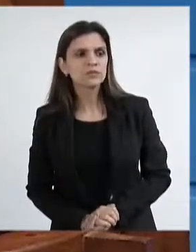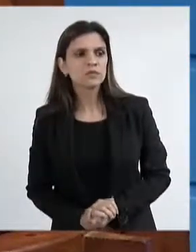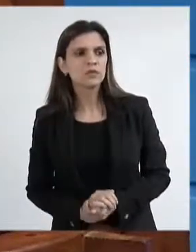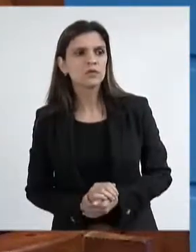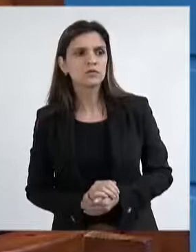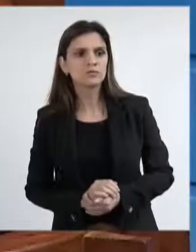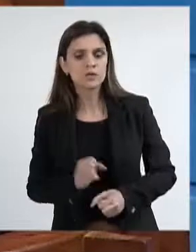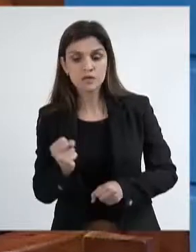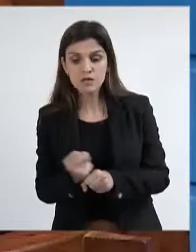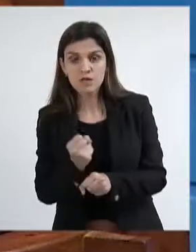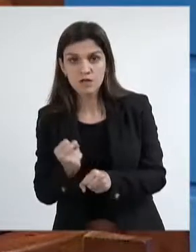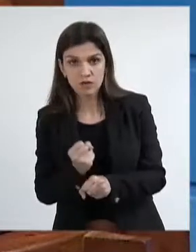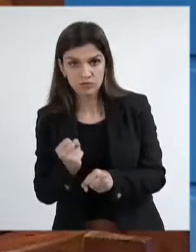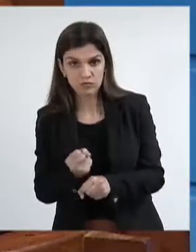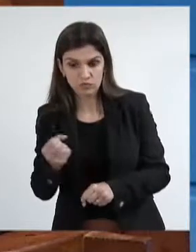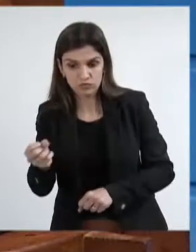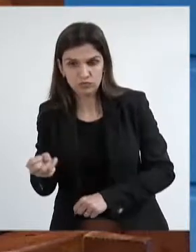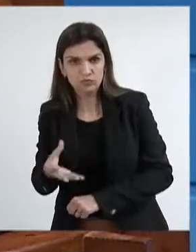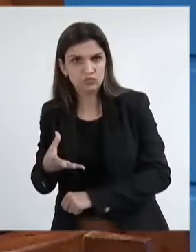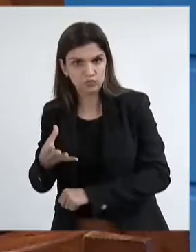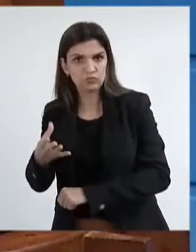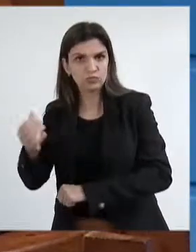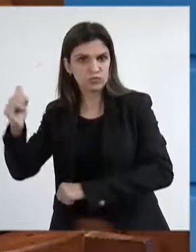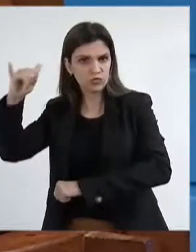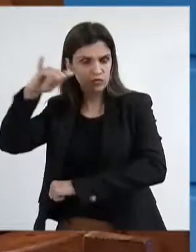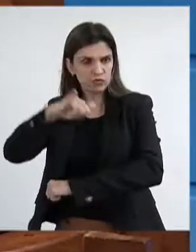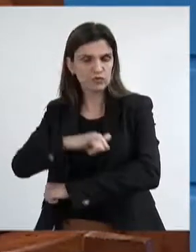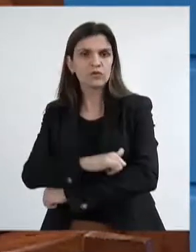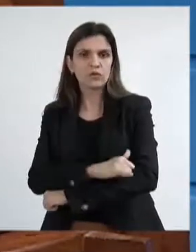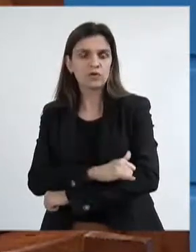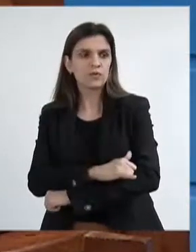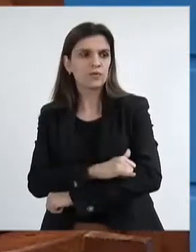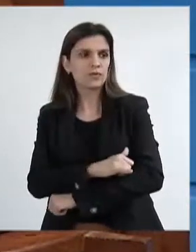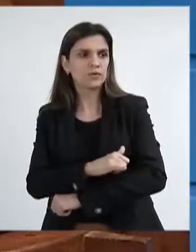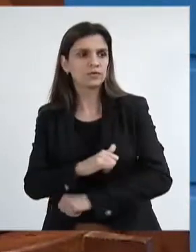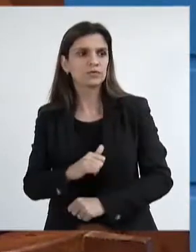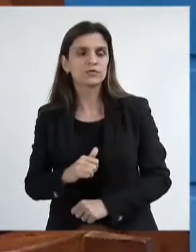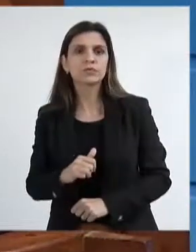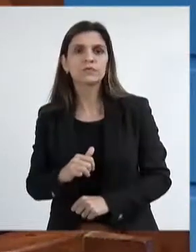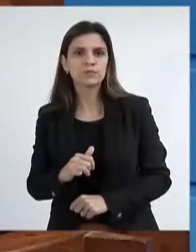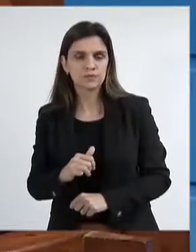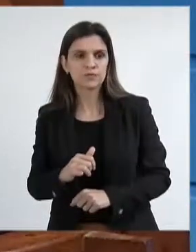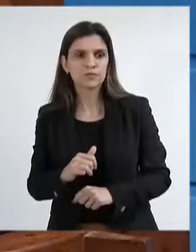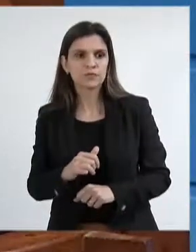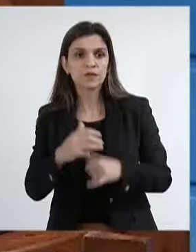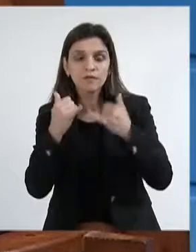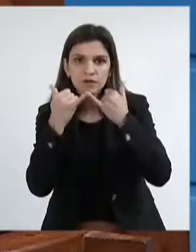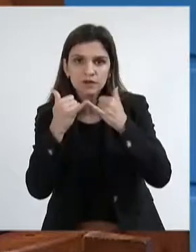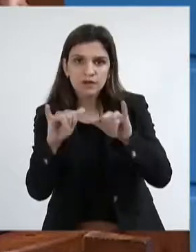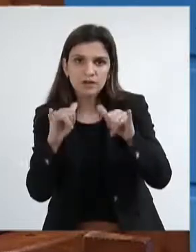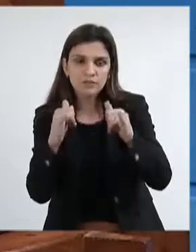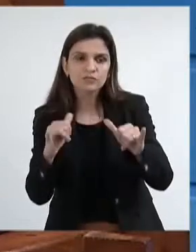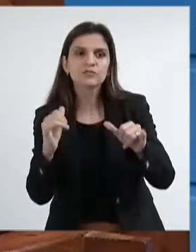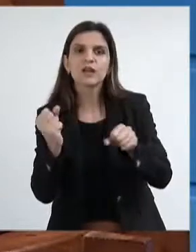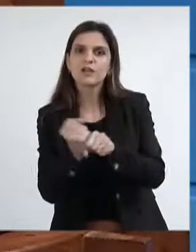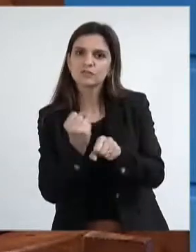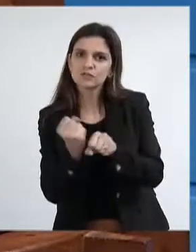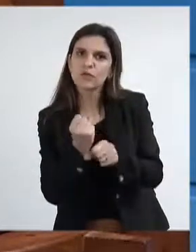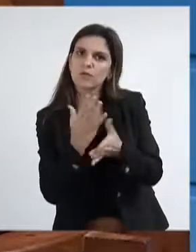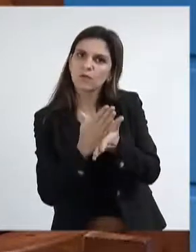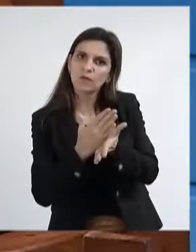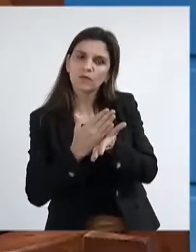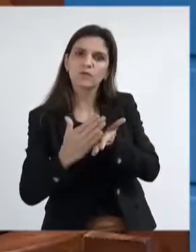à construção do novo aeroporto já foi feita. O Exército já vai anunciar as obras. As obras possivelmente